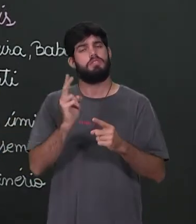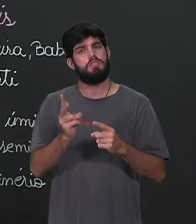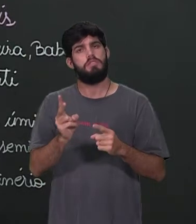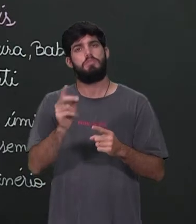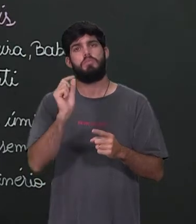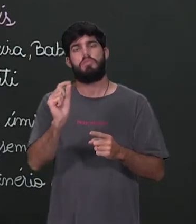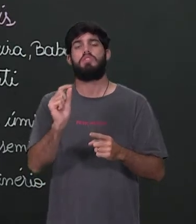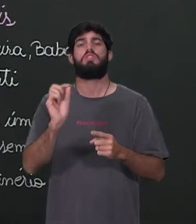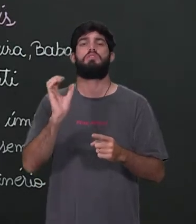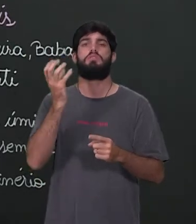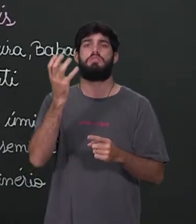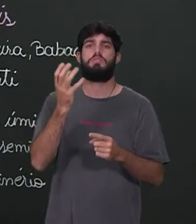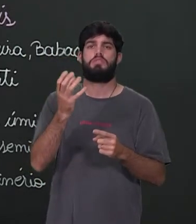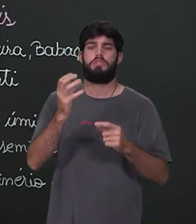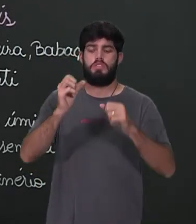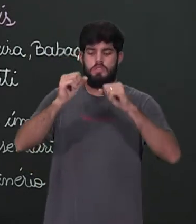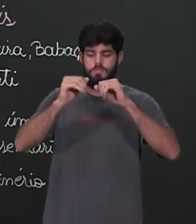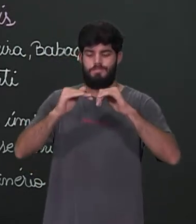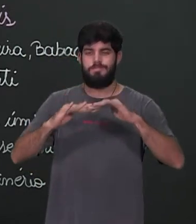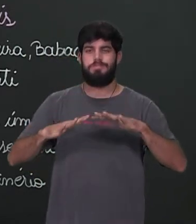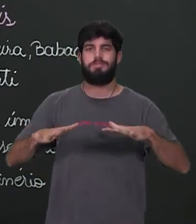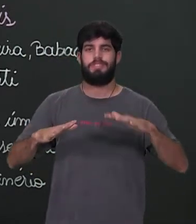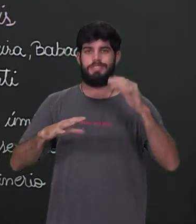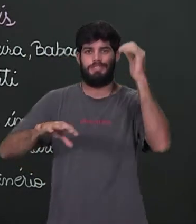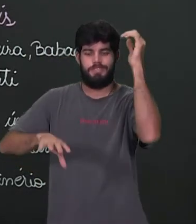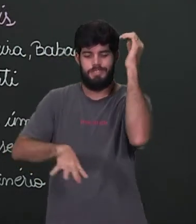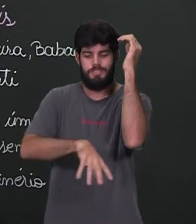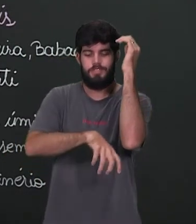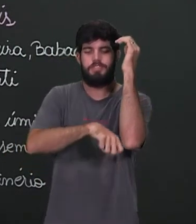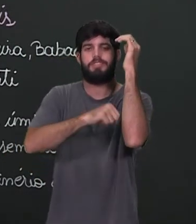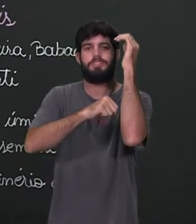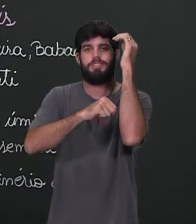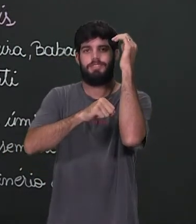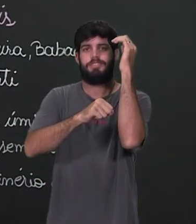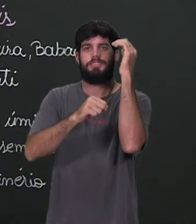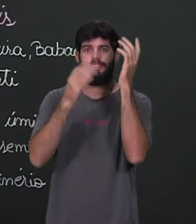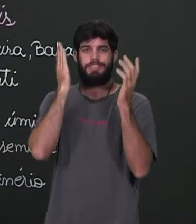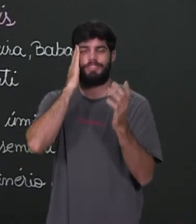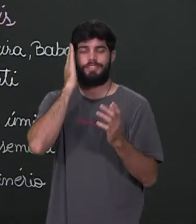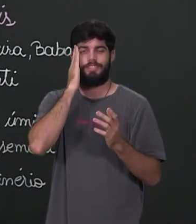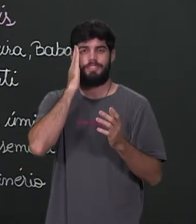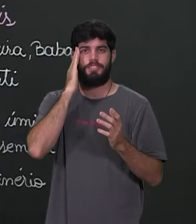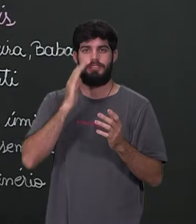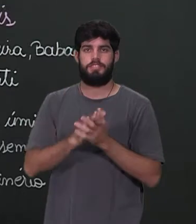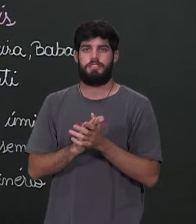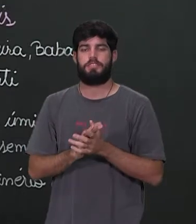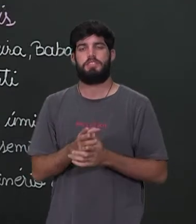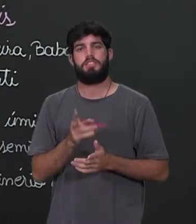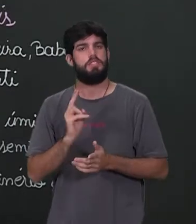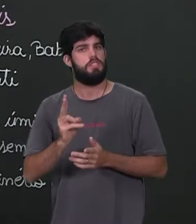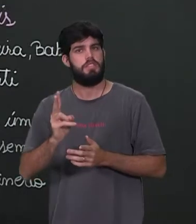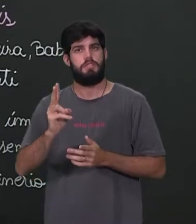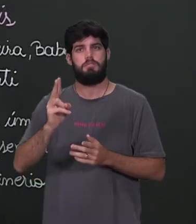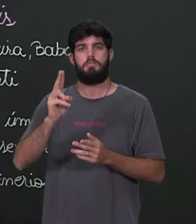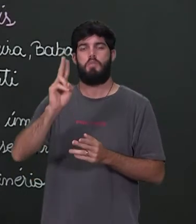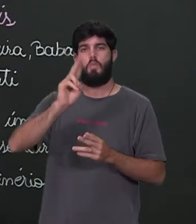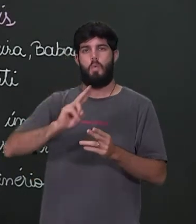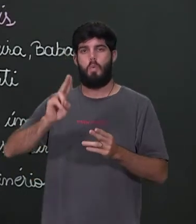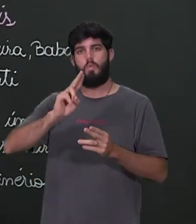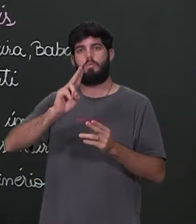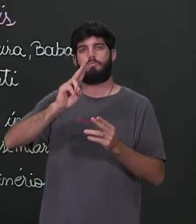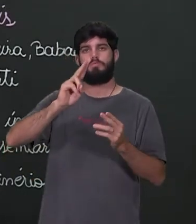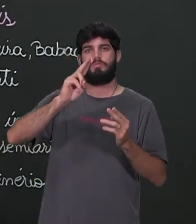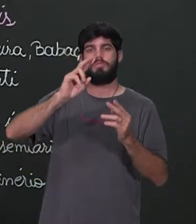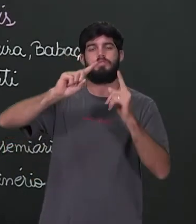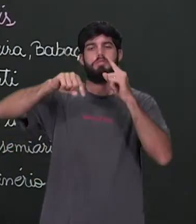ciclo, onde essa serrapilheira ela fornece nutrientes para esse solo e essa vegetação usa e devolve, usa e devolve. Então,